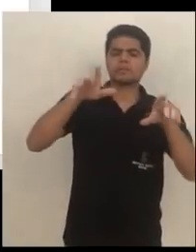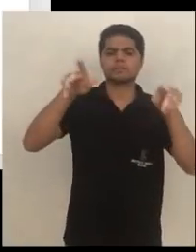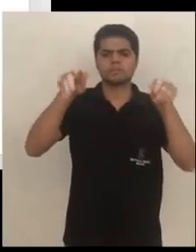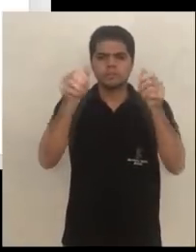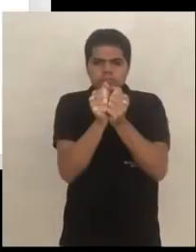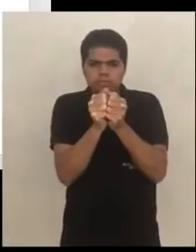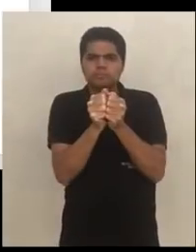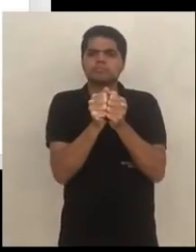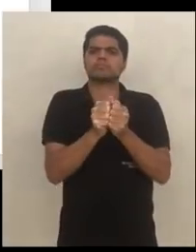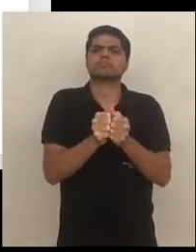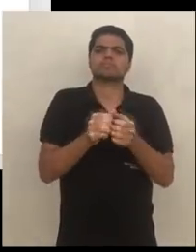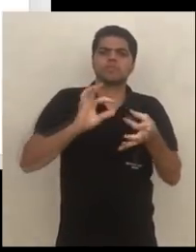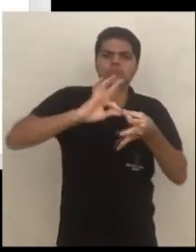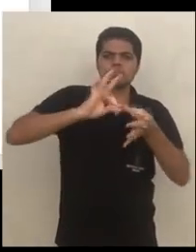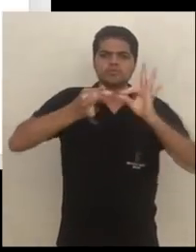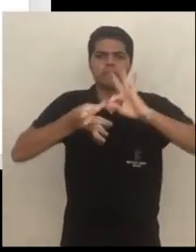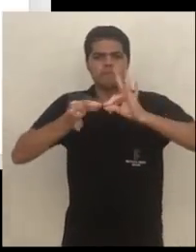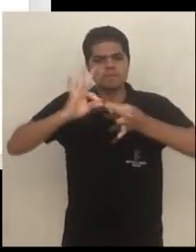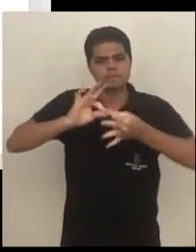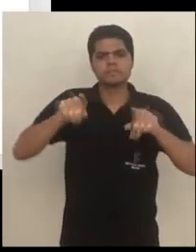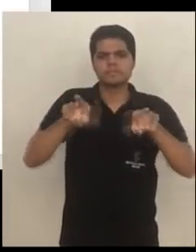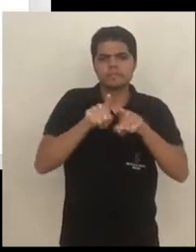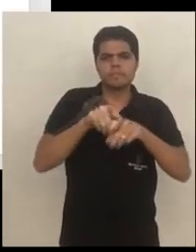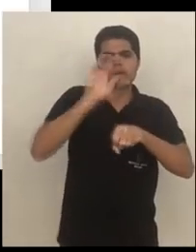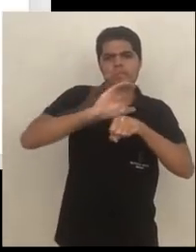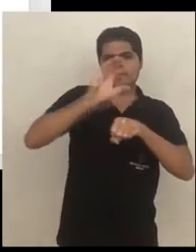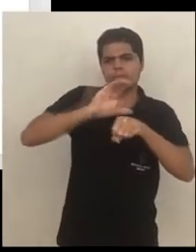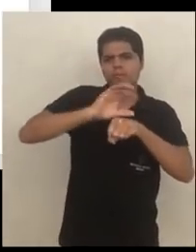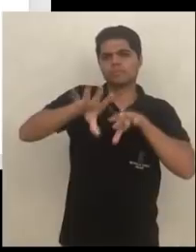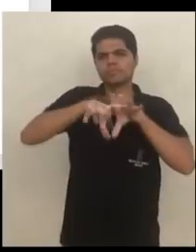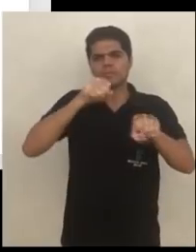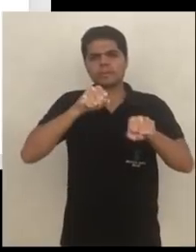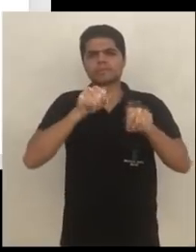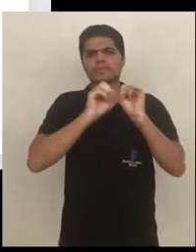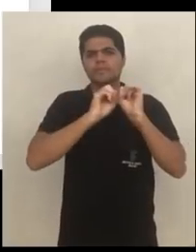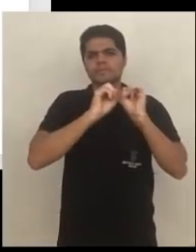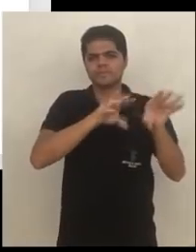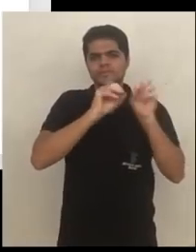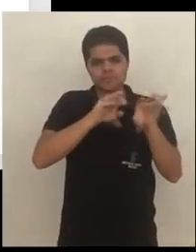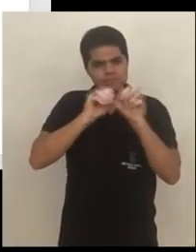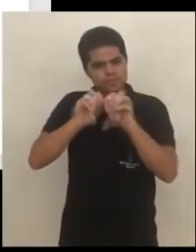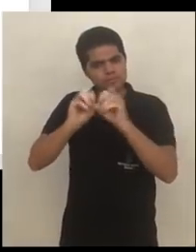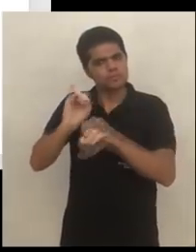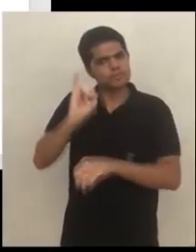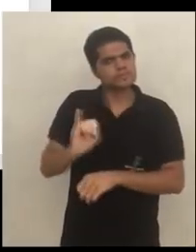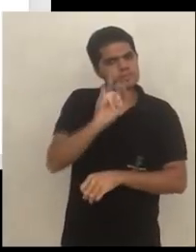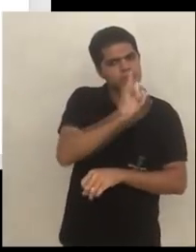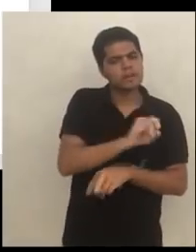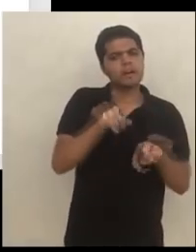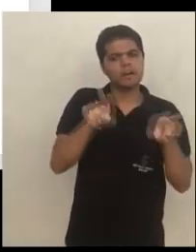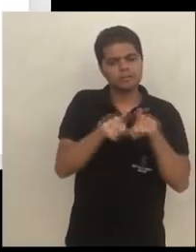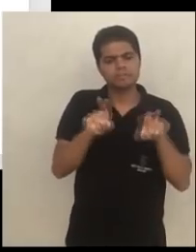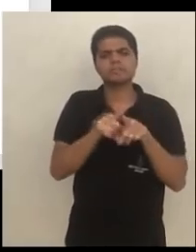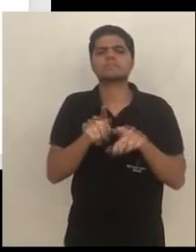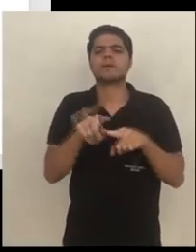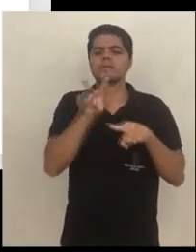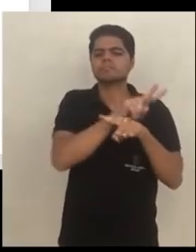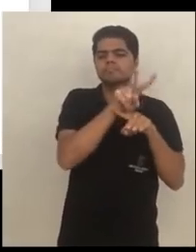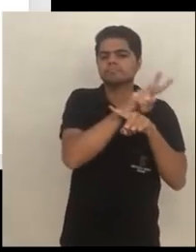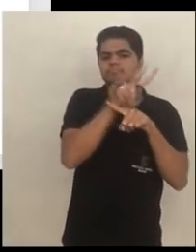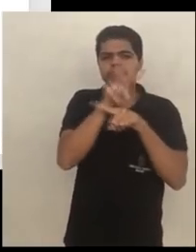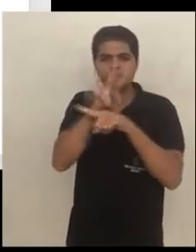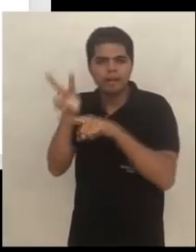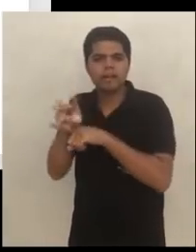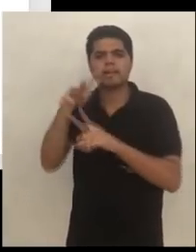formações, momentos de instrução, diria assim, e de monitoramento das feiras orgânicas ou